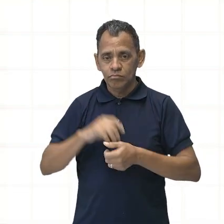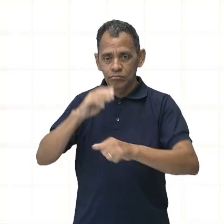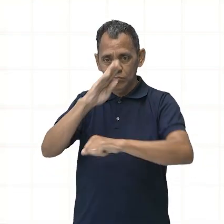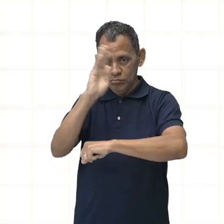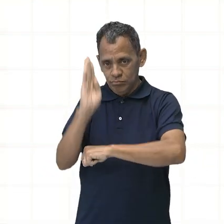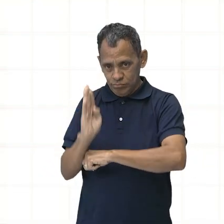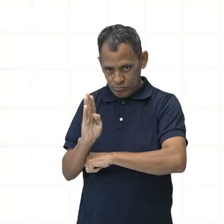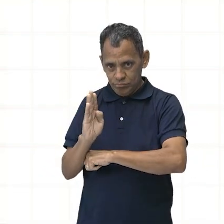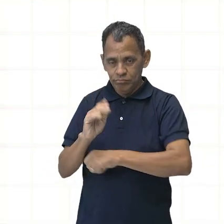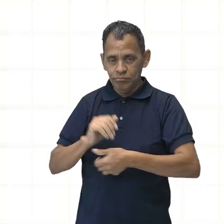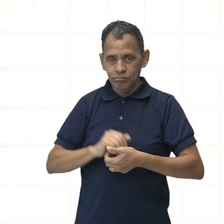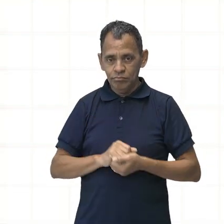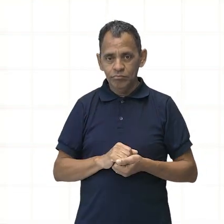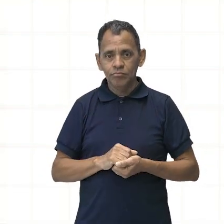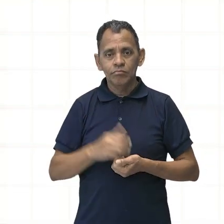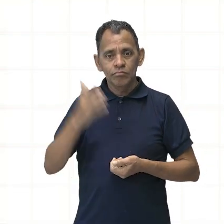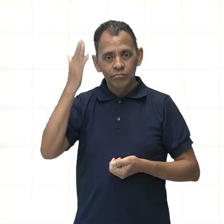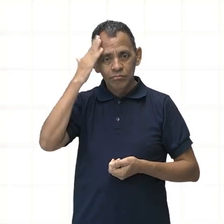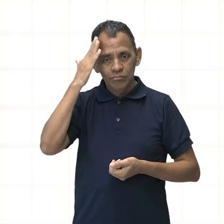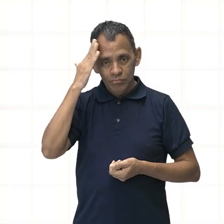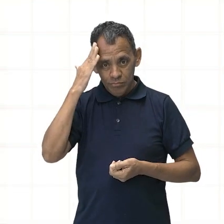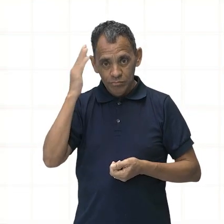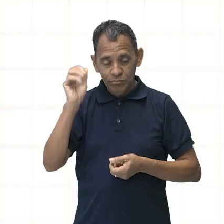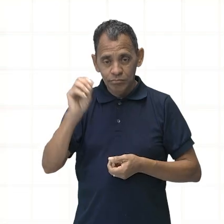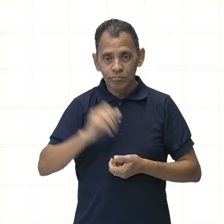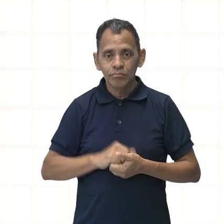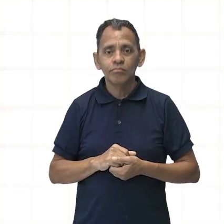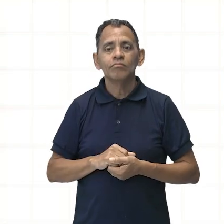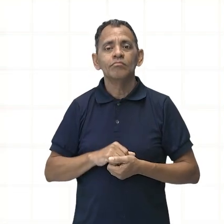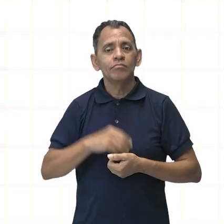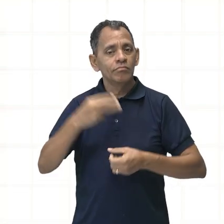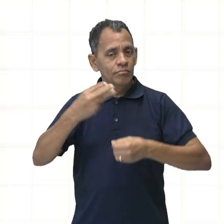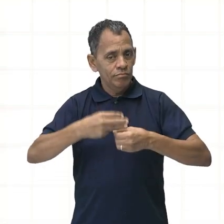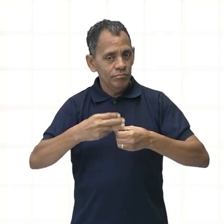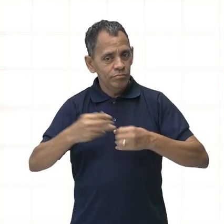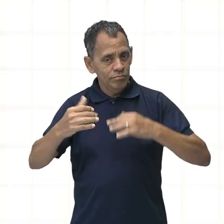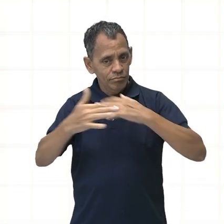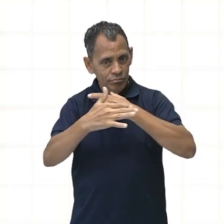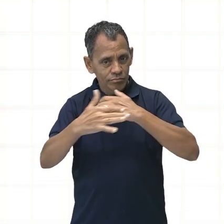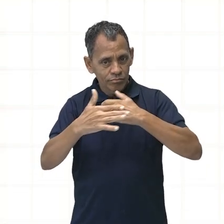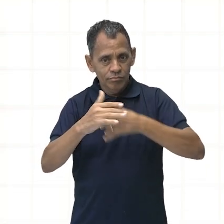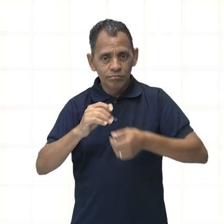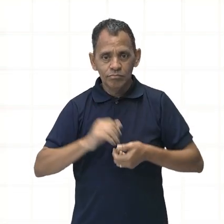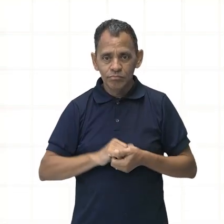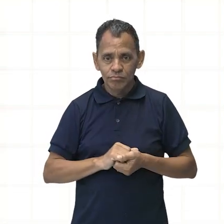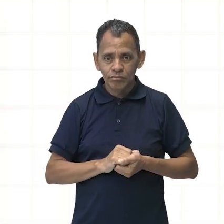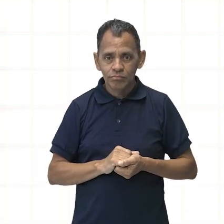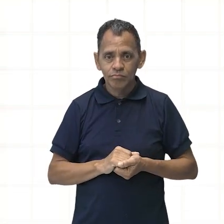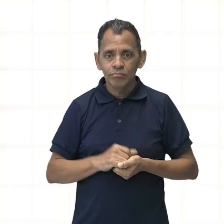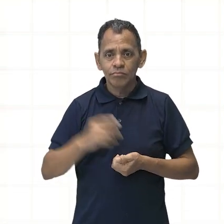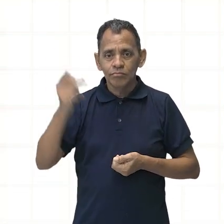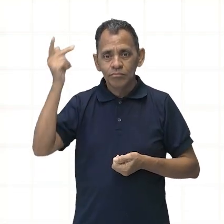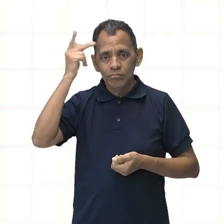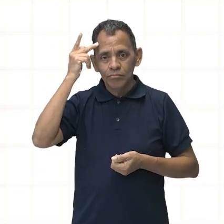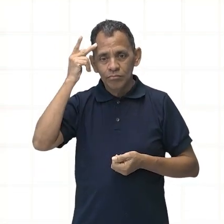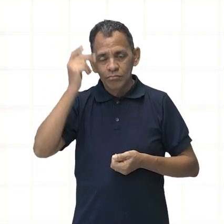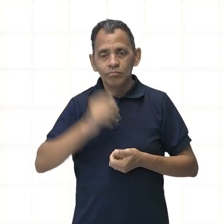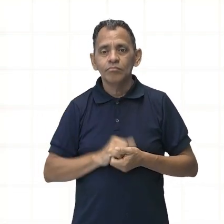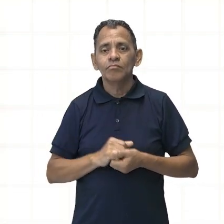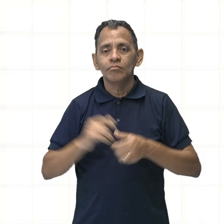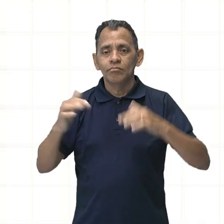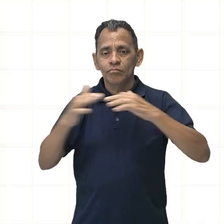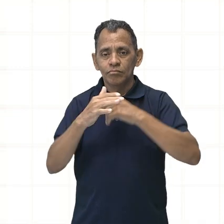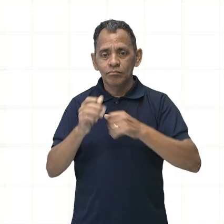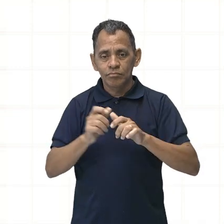país, entendendo que esses municípios também são intensamente urbanizados, certo? Bem, São Paulo é o município mais